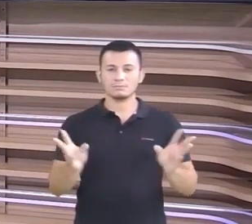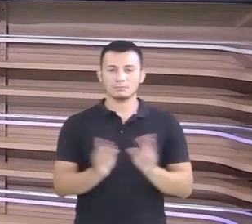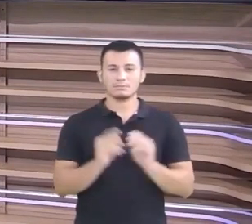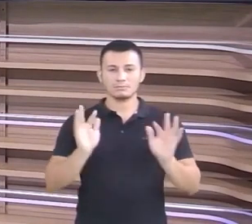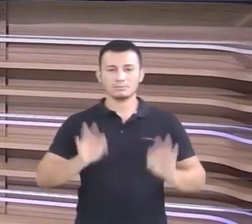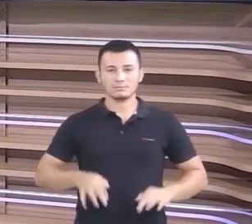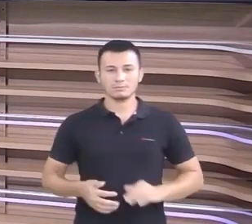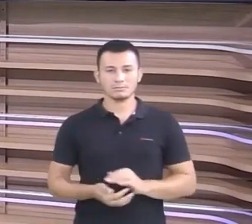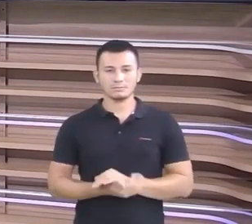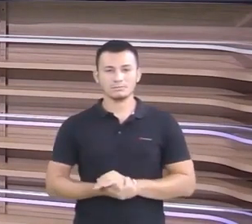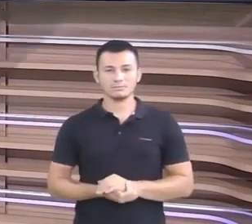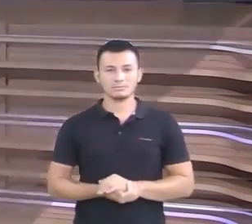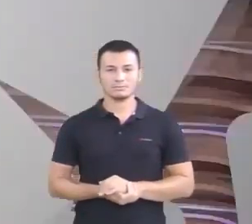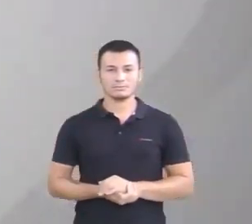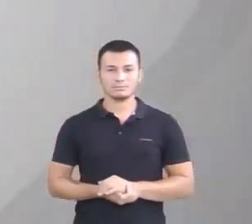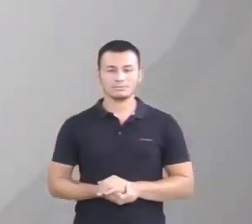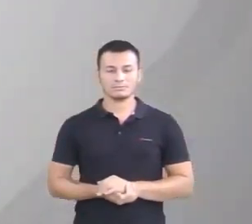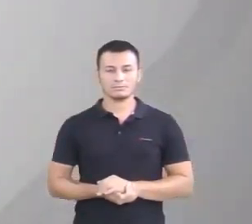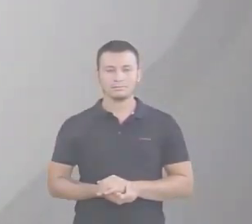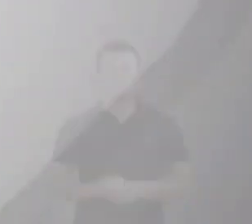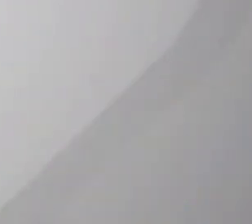finais.